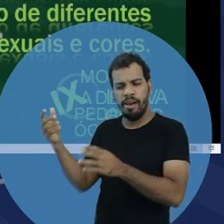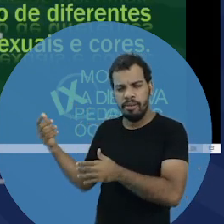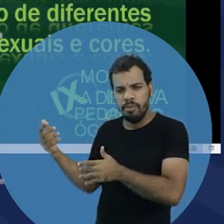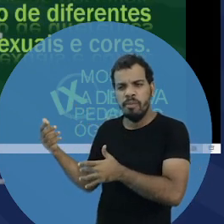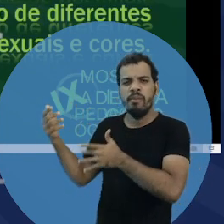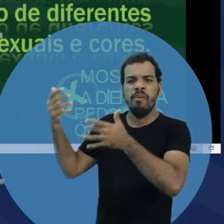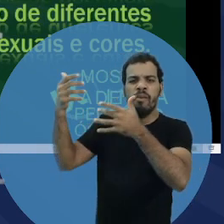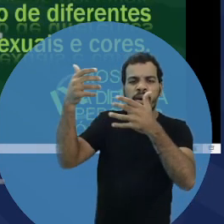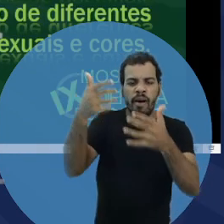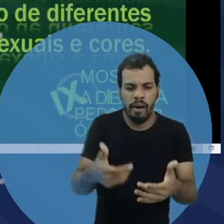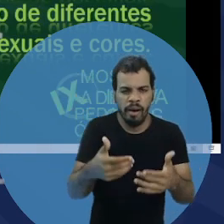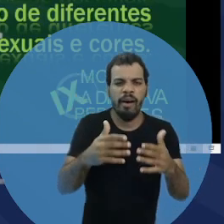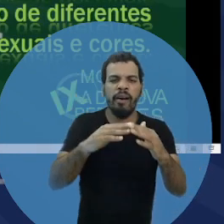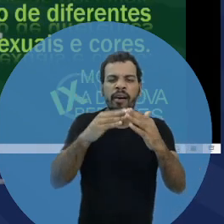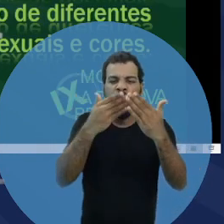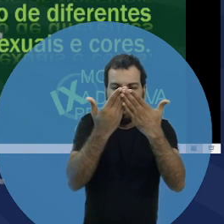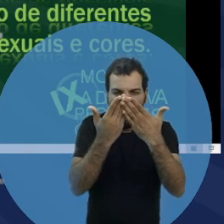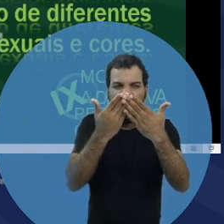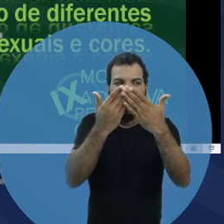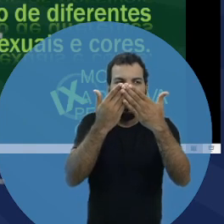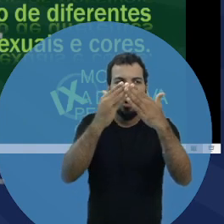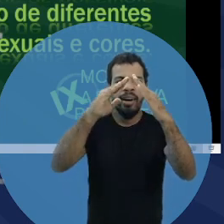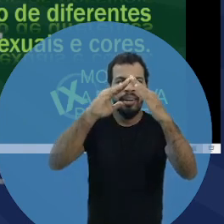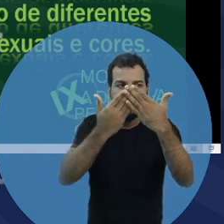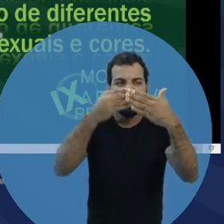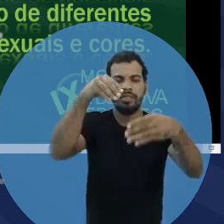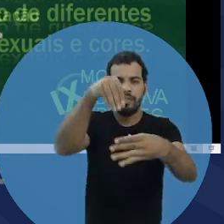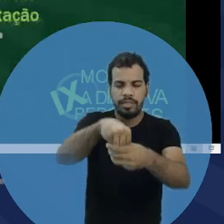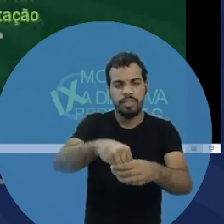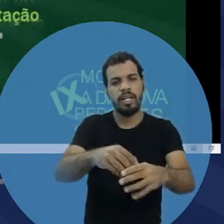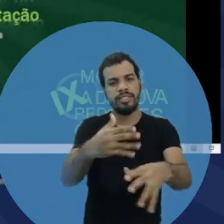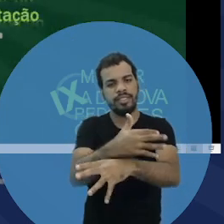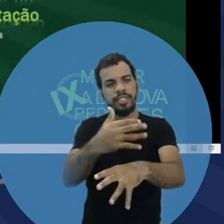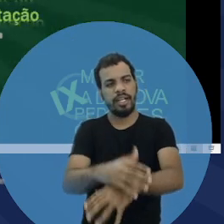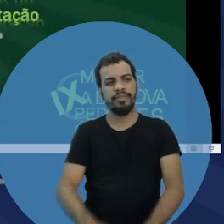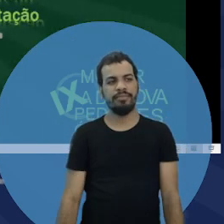da nossa cidade. Pode passar.